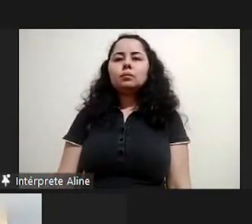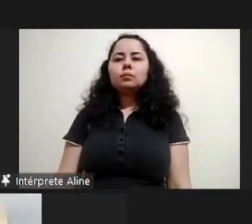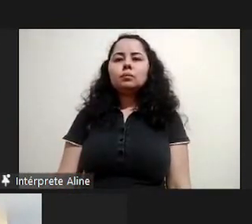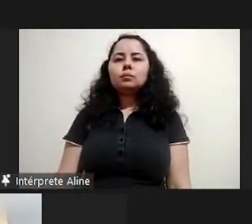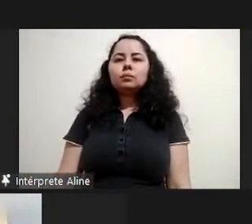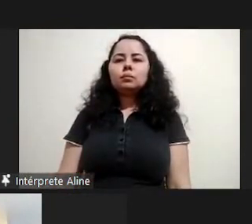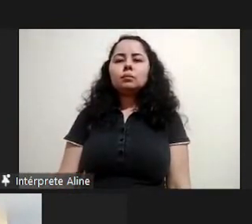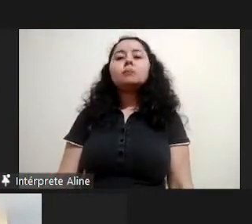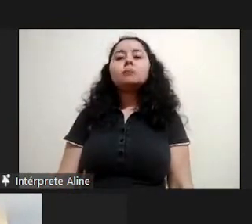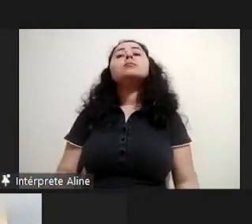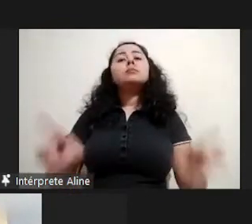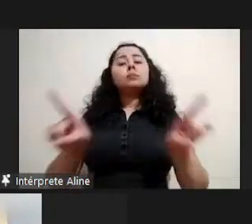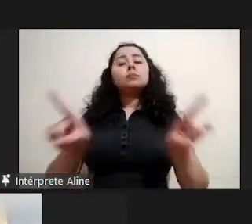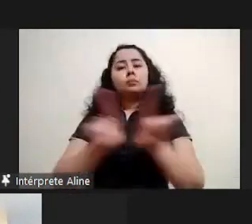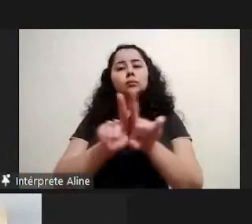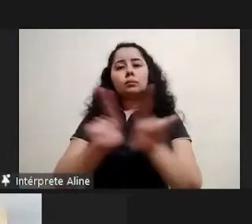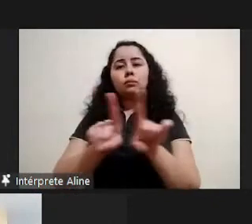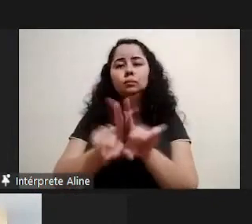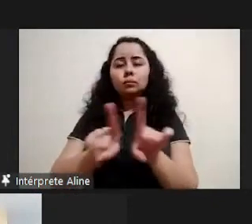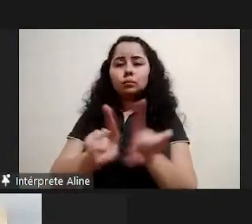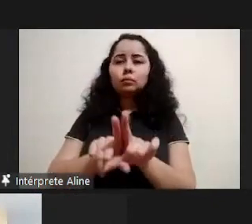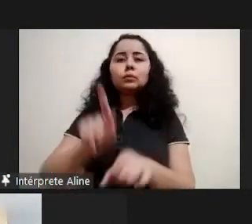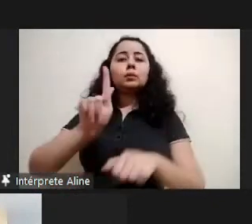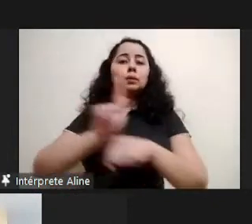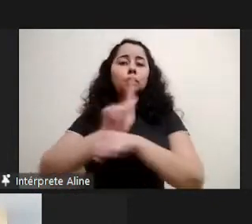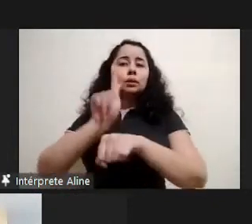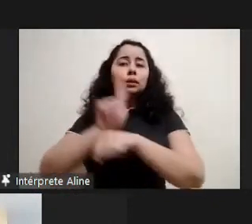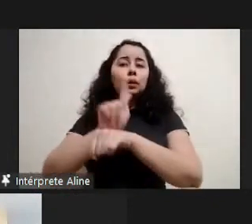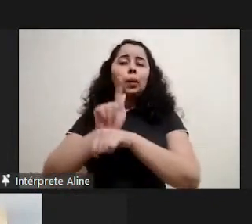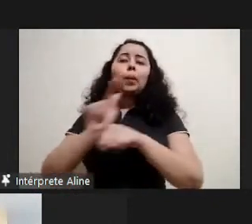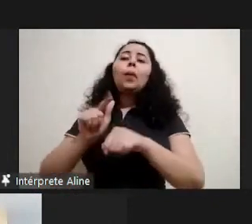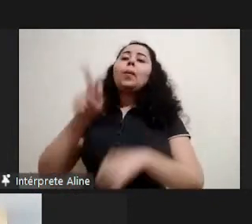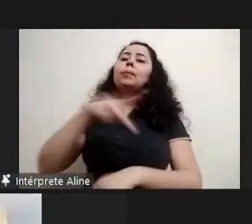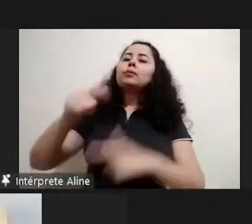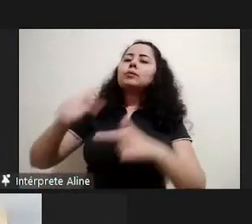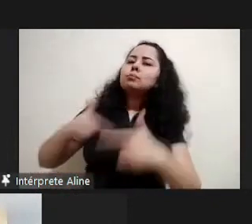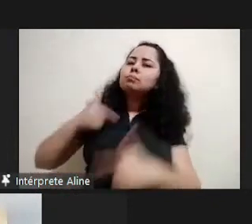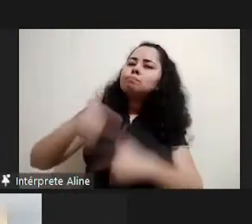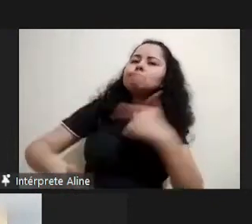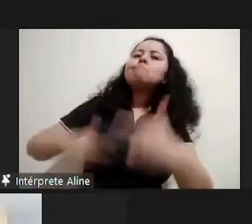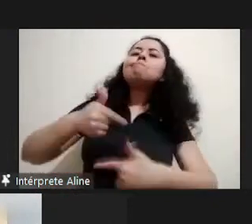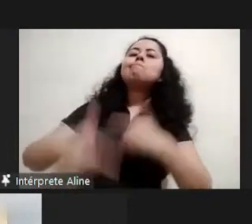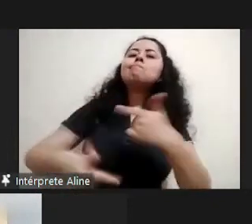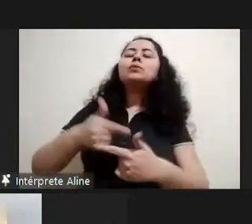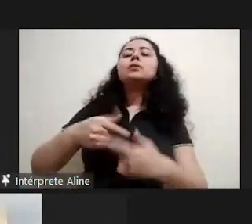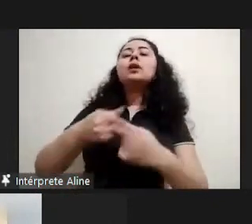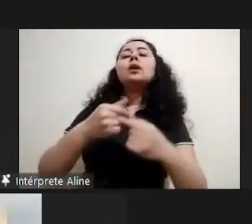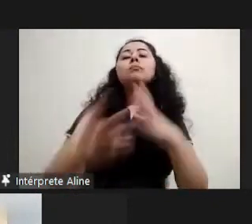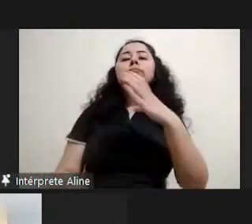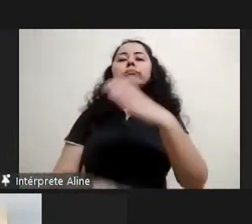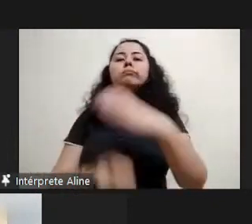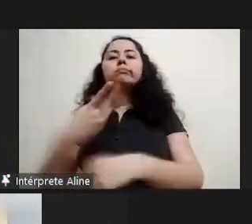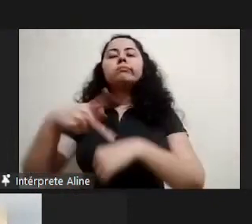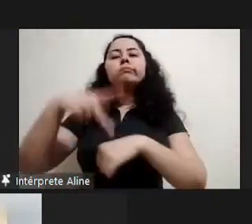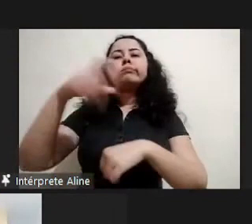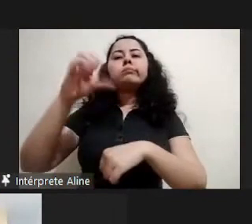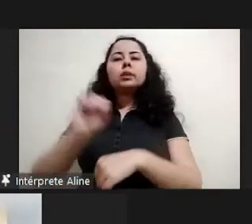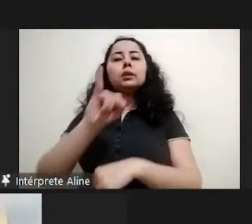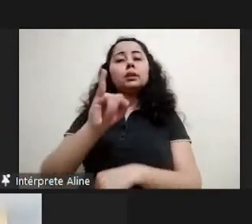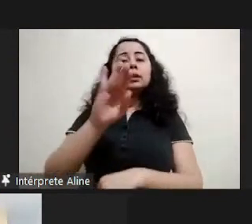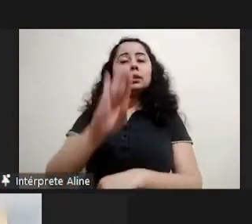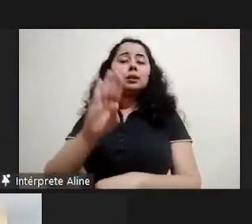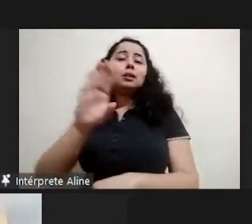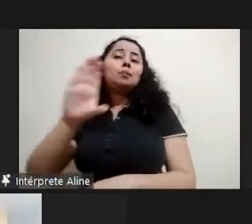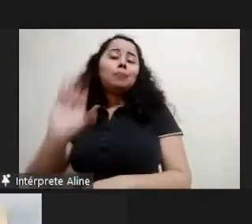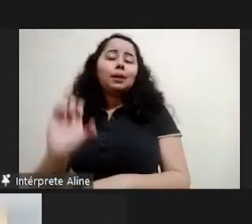Ainda, durante a sua gestão, o professor atuou com empenho para a implementação do programa de pós-graduação no ICB, para que houvesse expansão do número